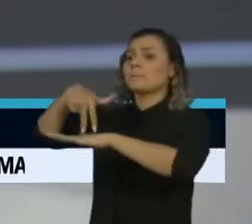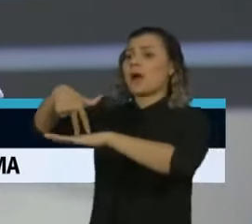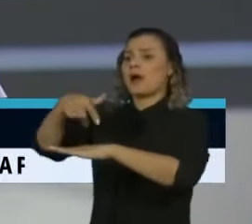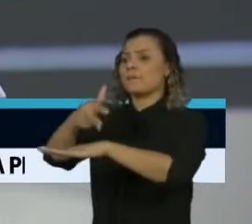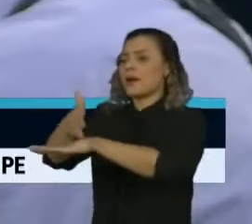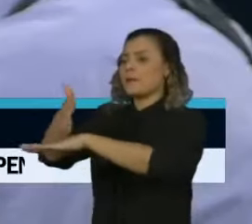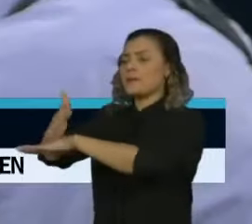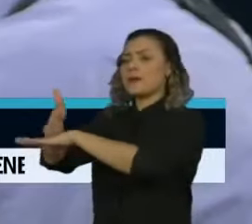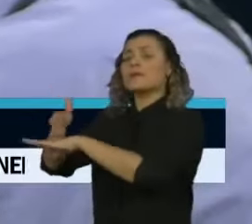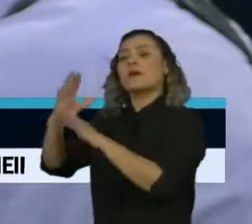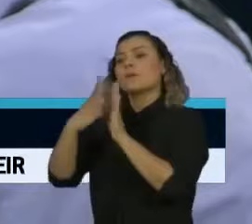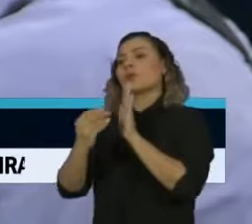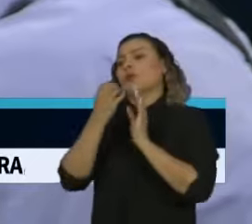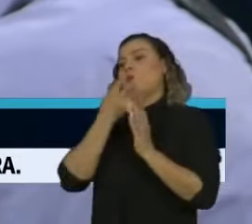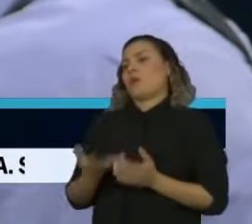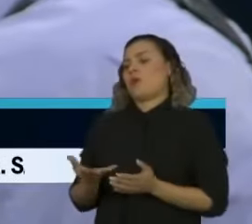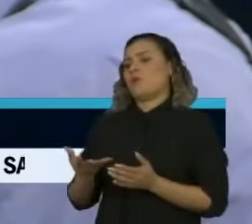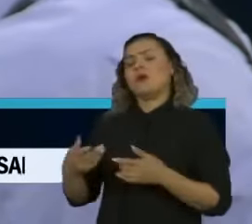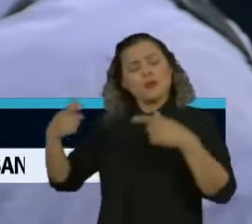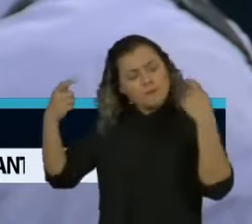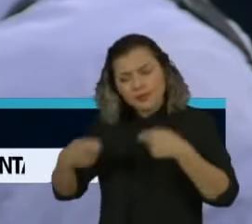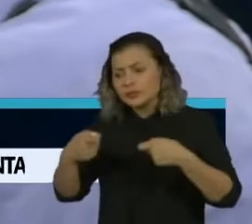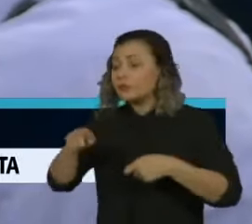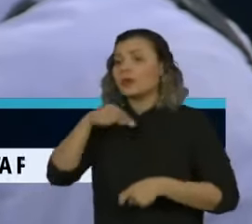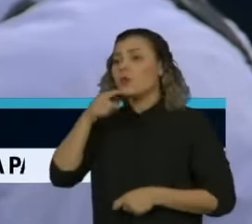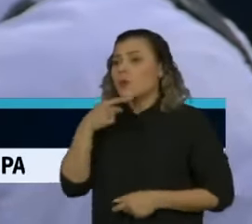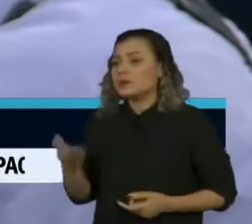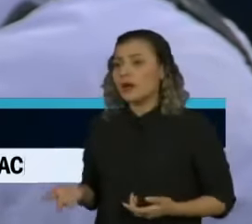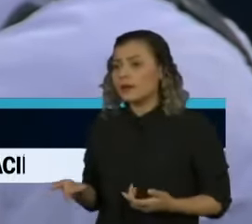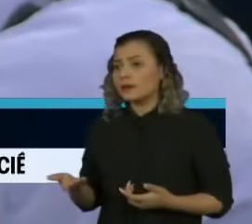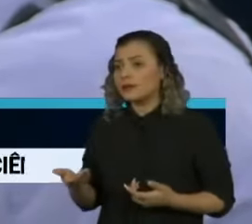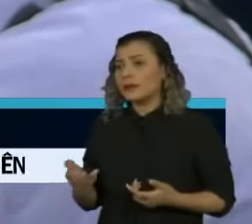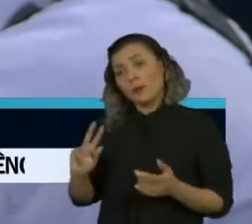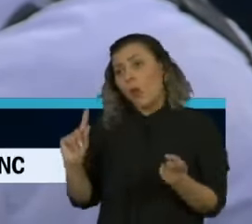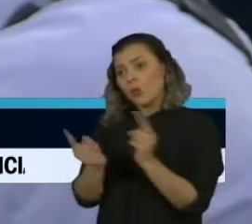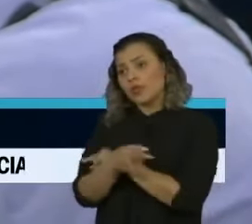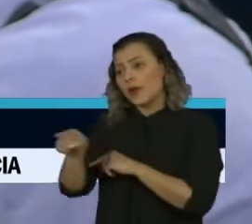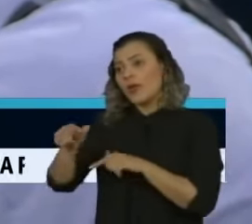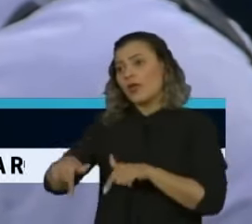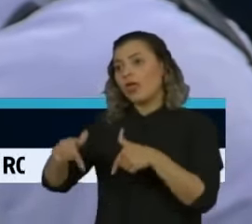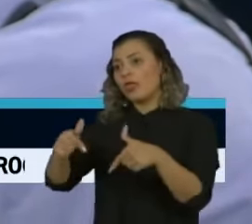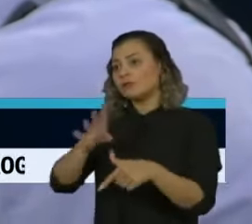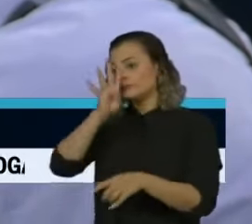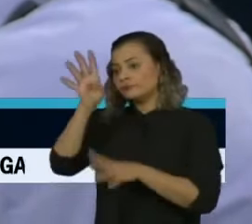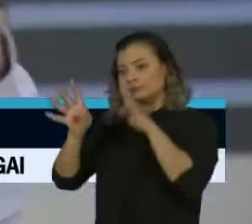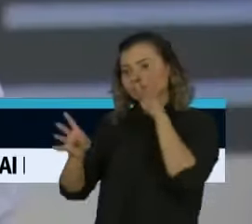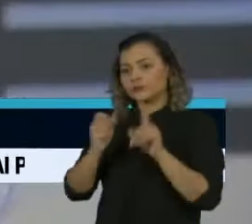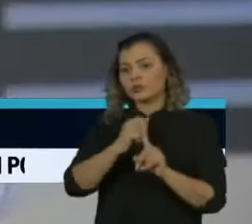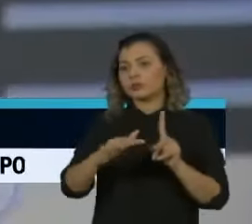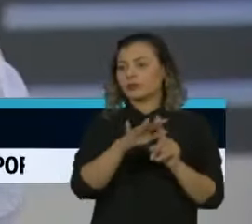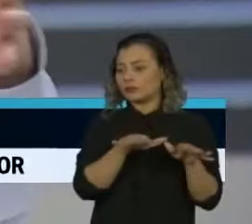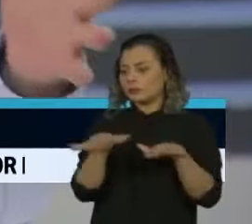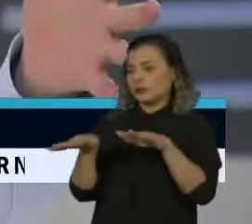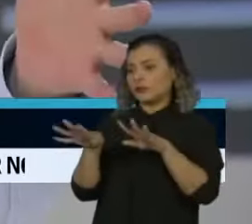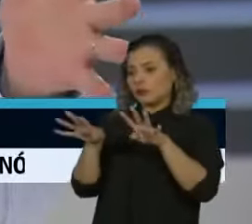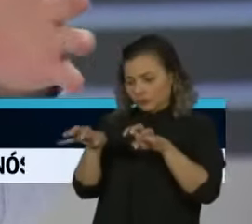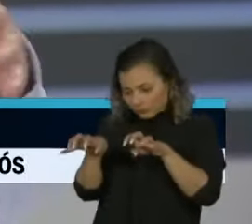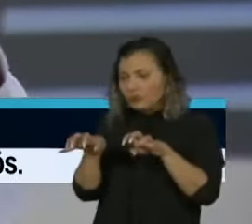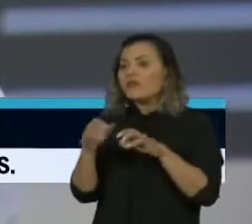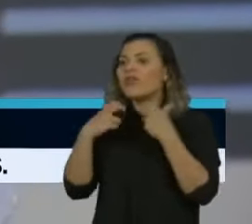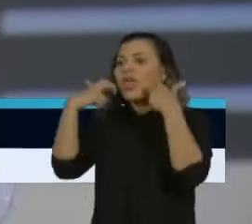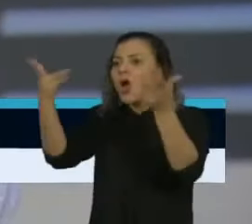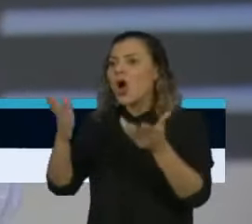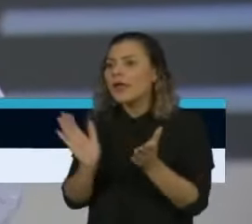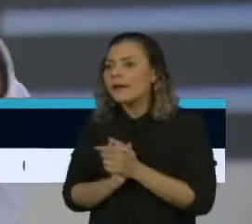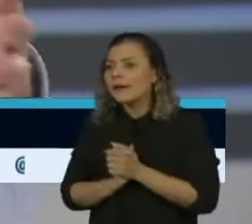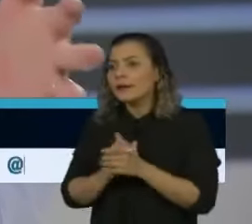quais um bom exemplo. Ele não consegue fazer isso e, pelo contrário, ele tem denegrido a sociedade, tem denegrido os